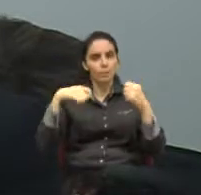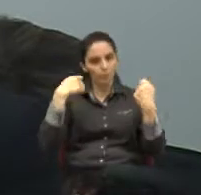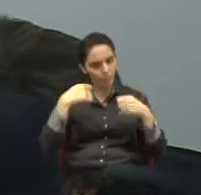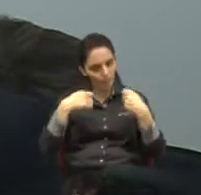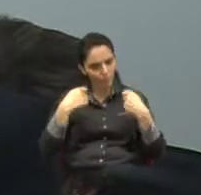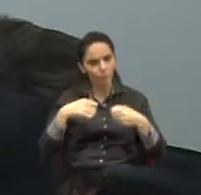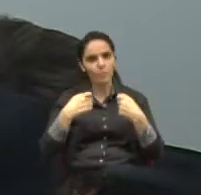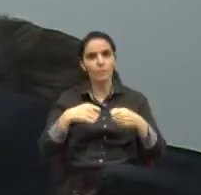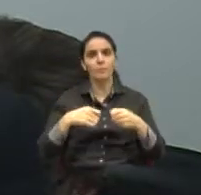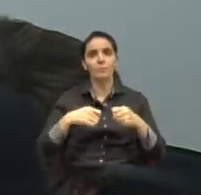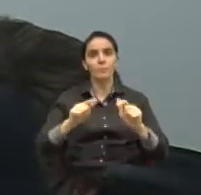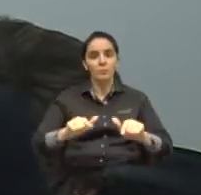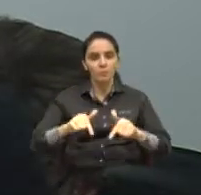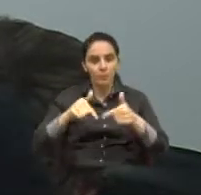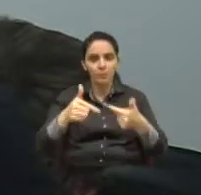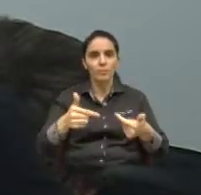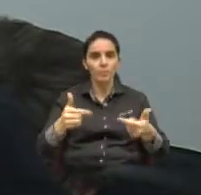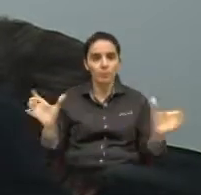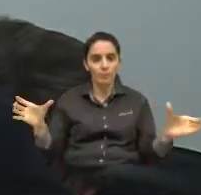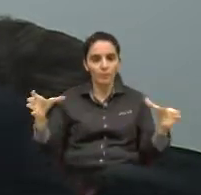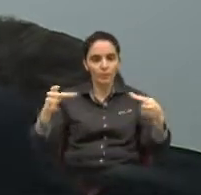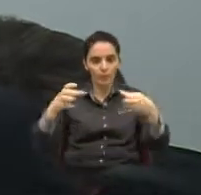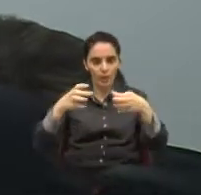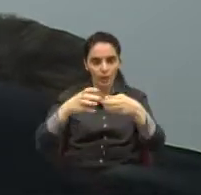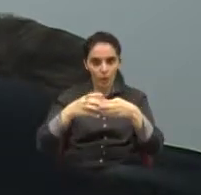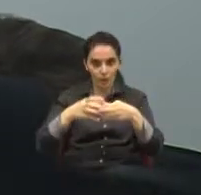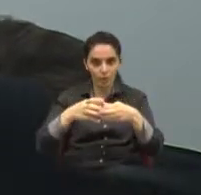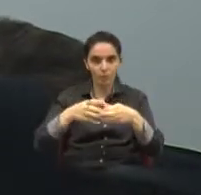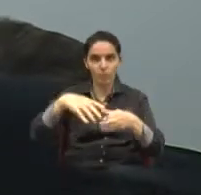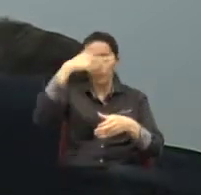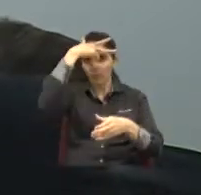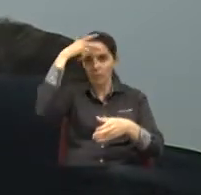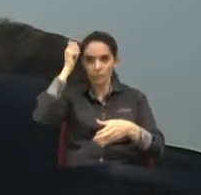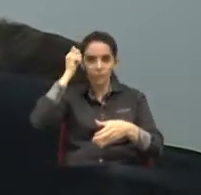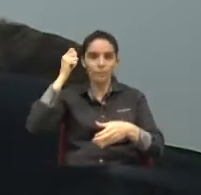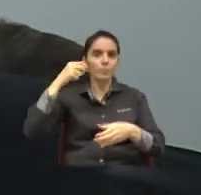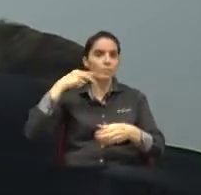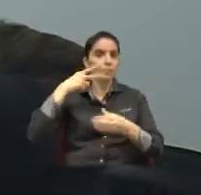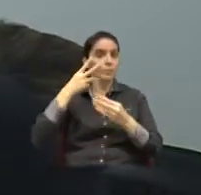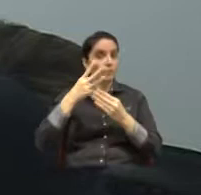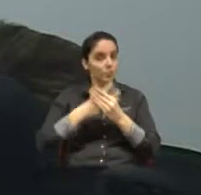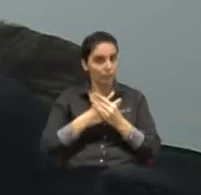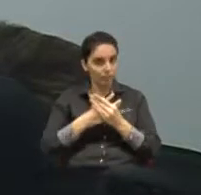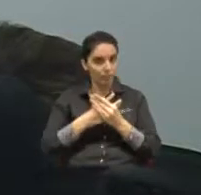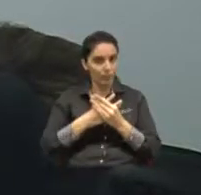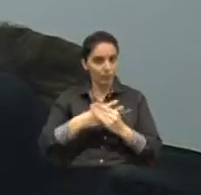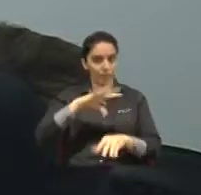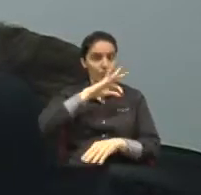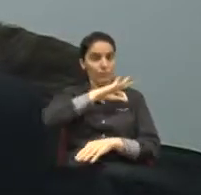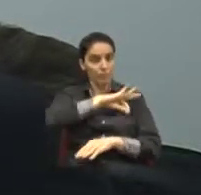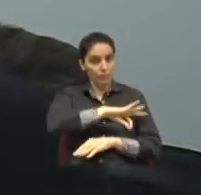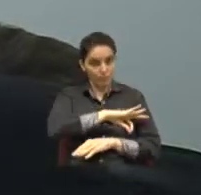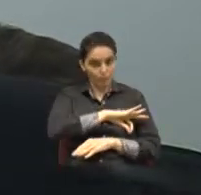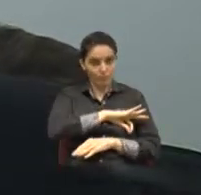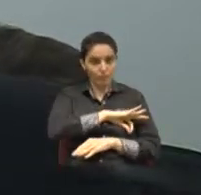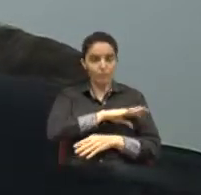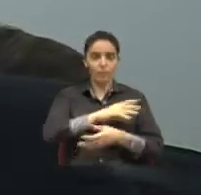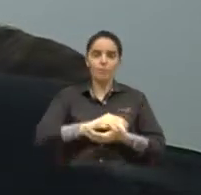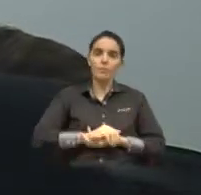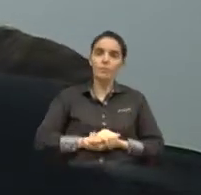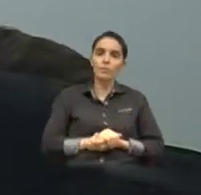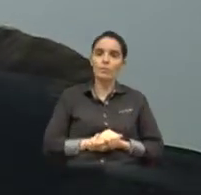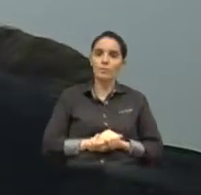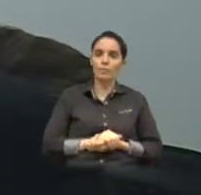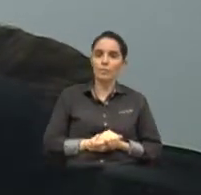um esforço conjunto do Legislativo, do Executivo, na pessoa do Cabo Chiquinho, né,